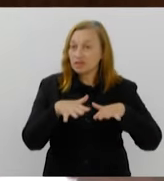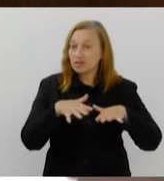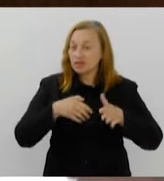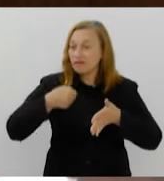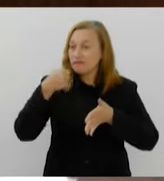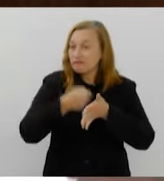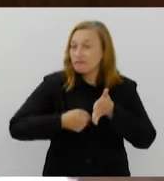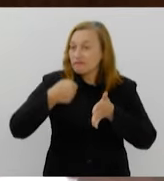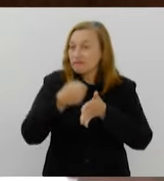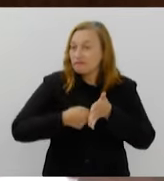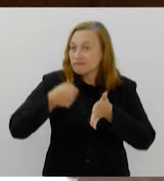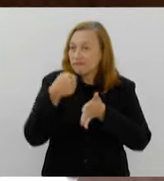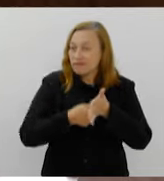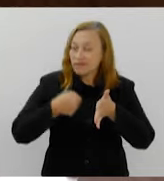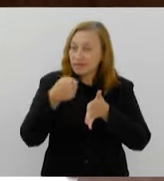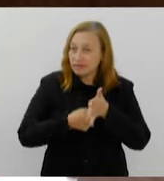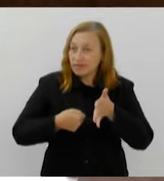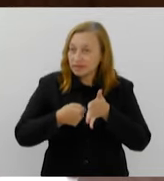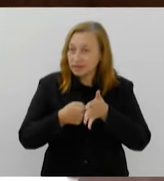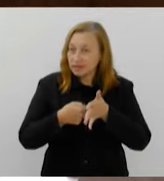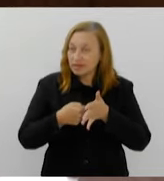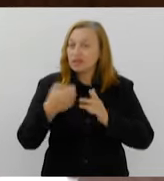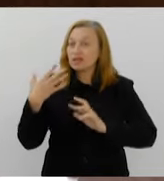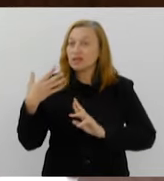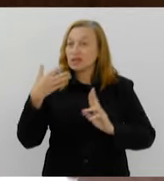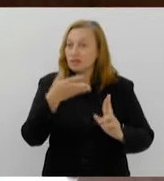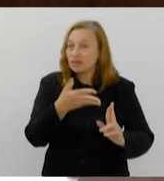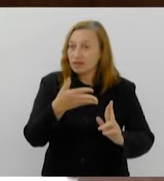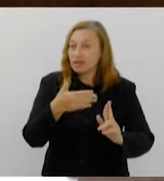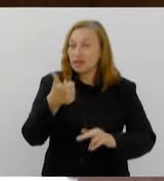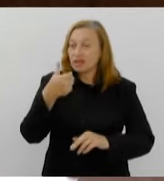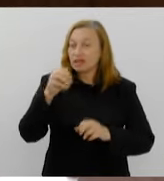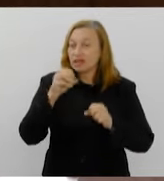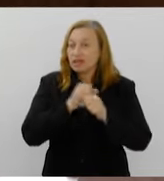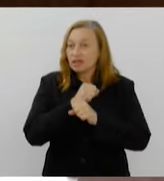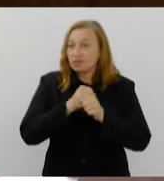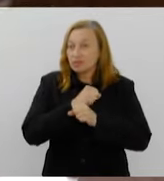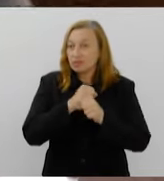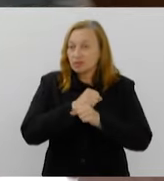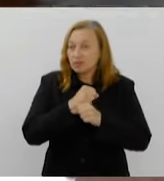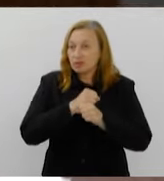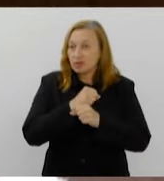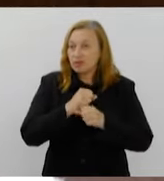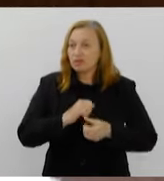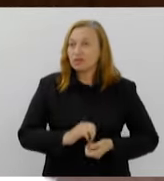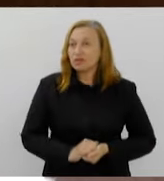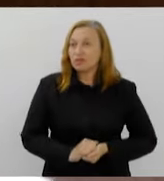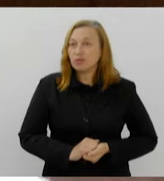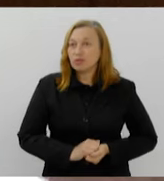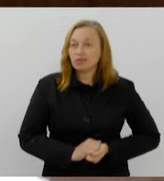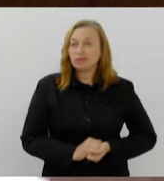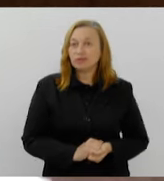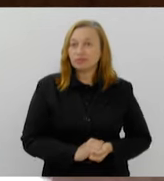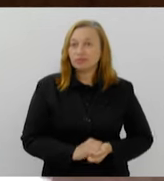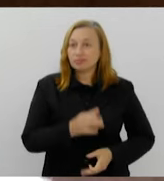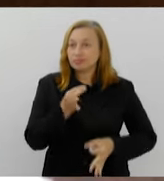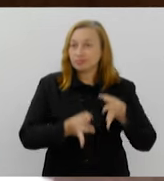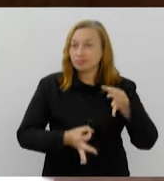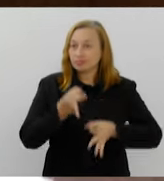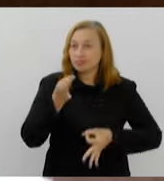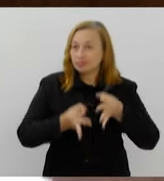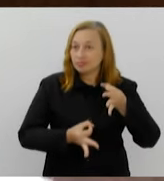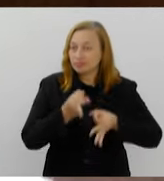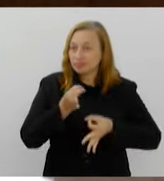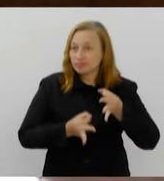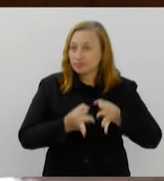existência no que a gente se no que se refere a 10 anos lutando por trazer Justiça A o que já deveria